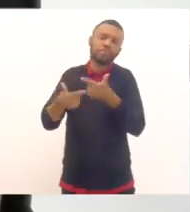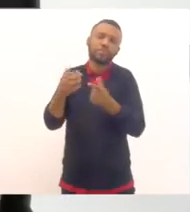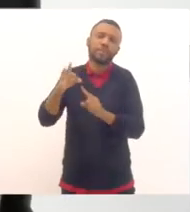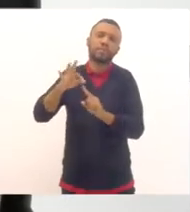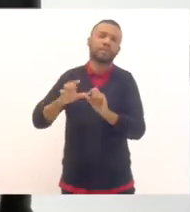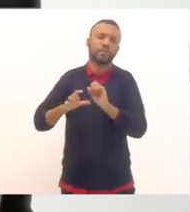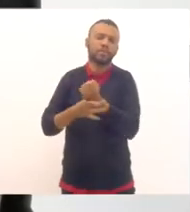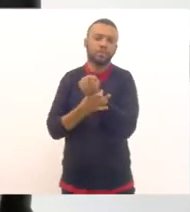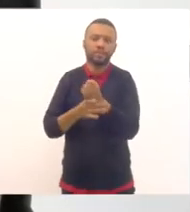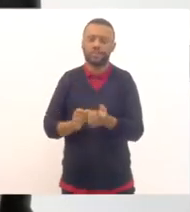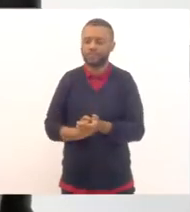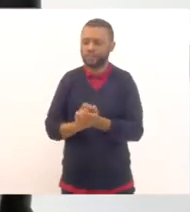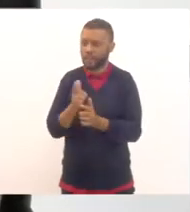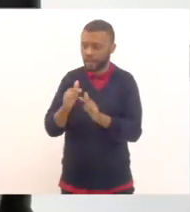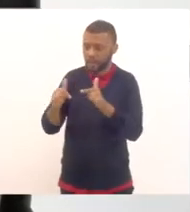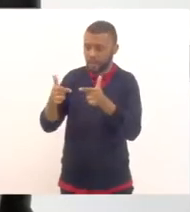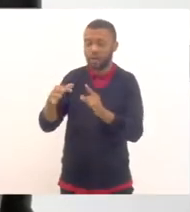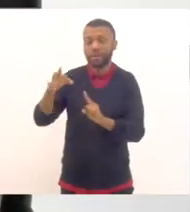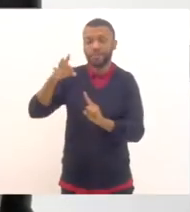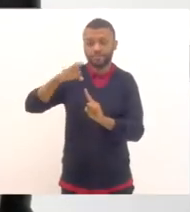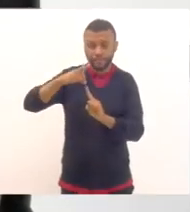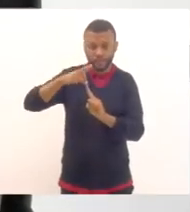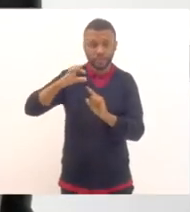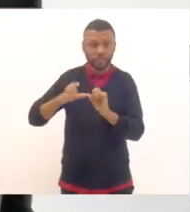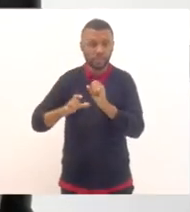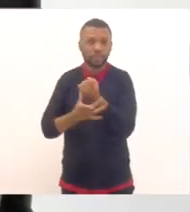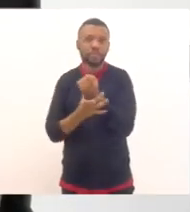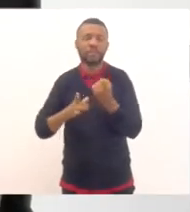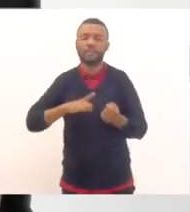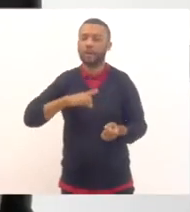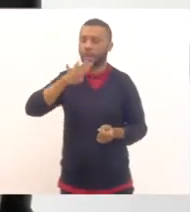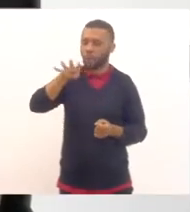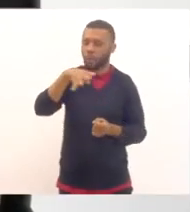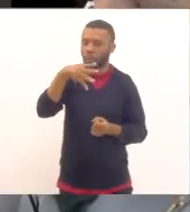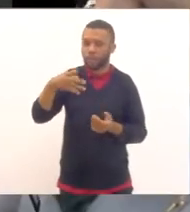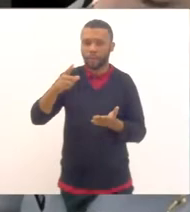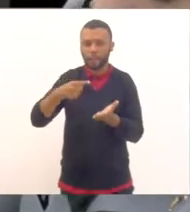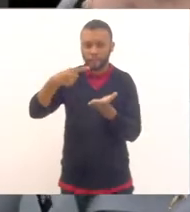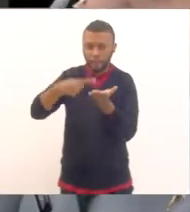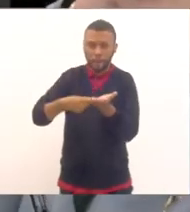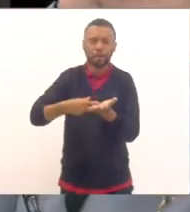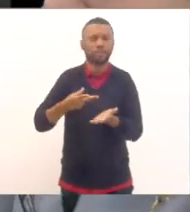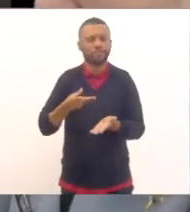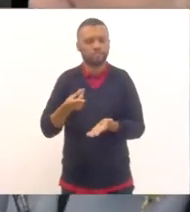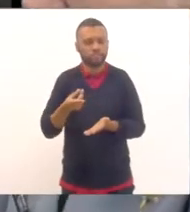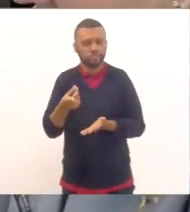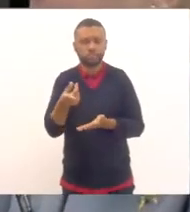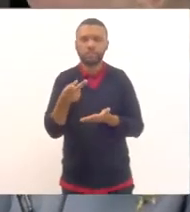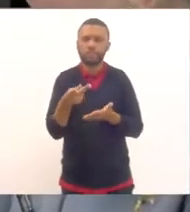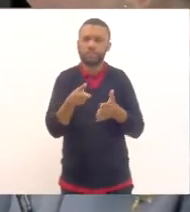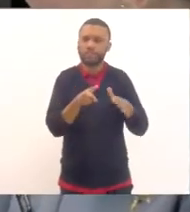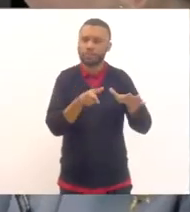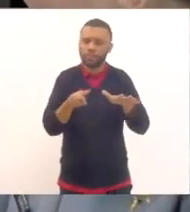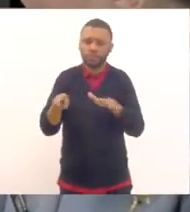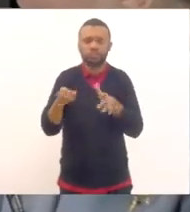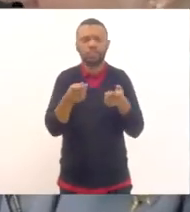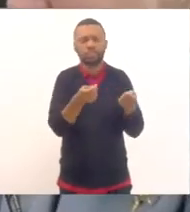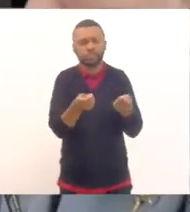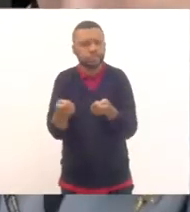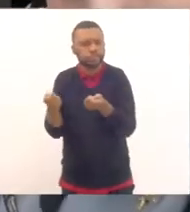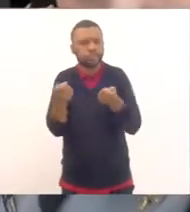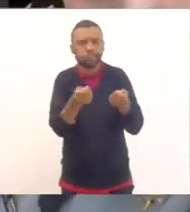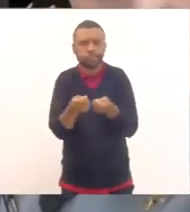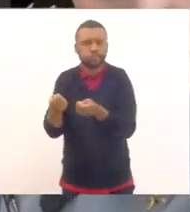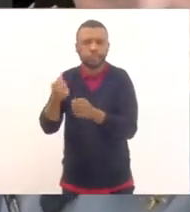tanta essa operação Estação segura terá portanto um cronograma assim uma agenda e os remanente permanente toda semana a gente monta esse cronograma